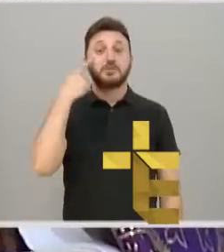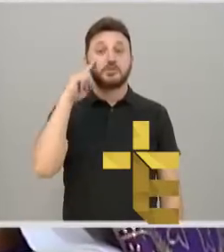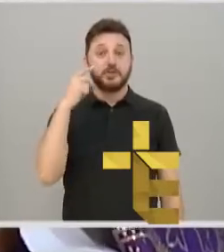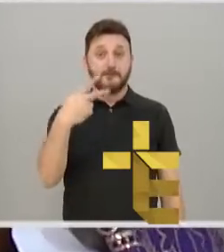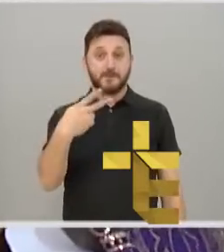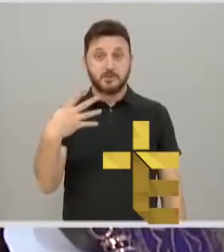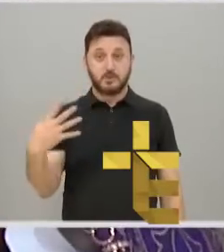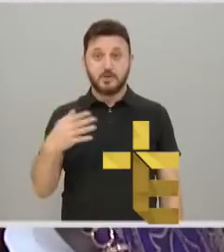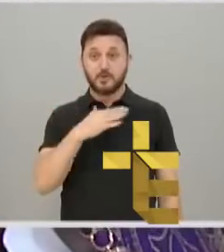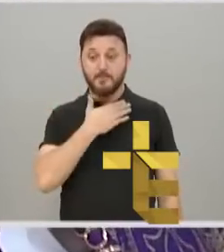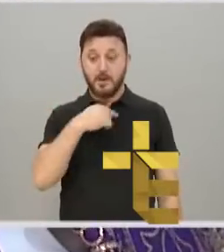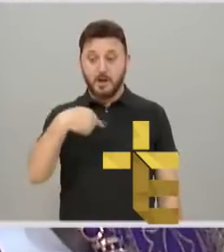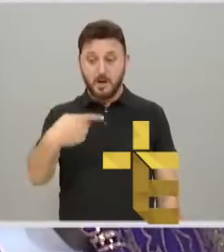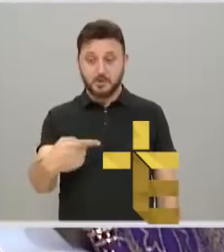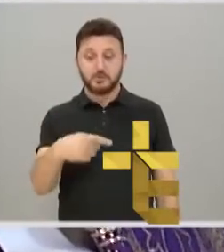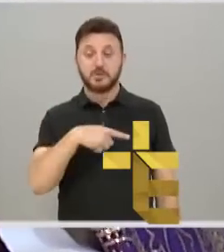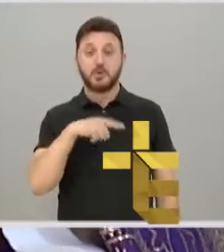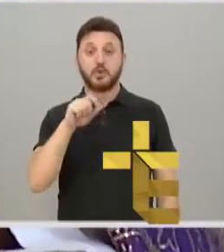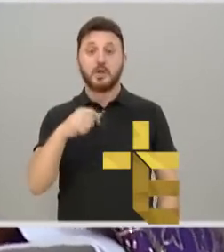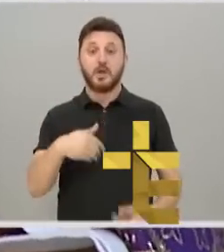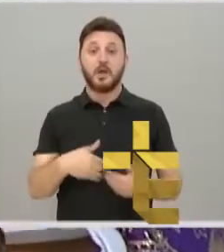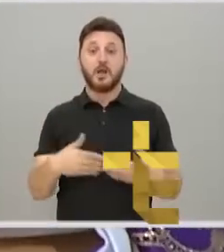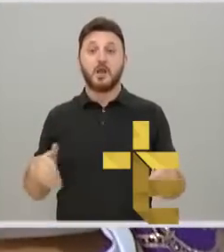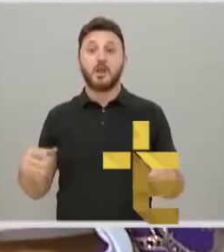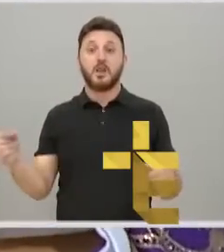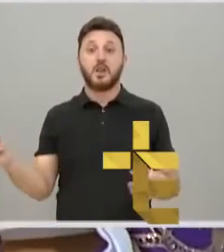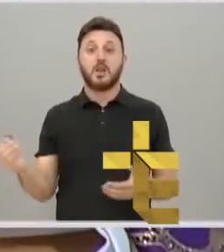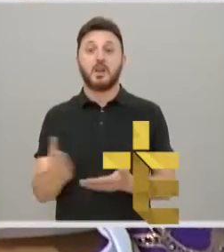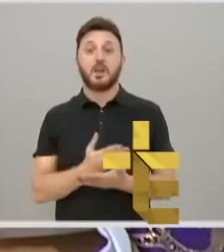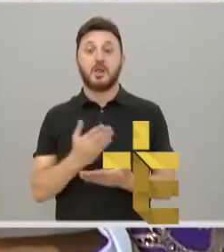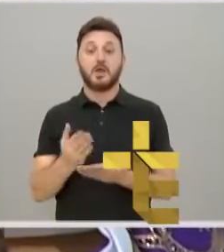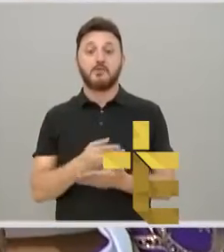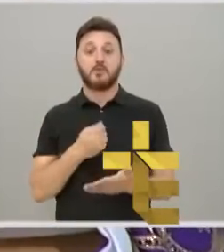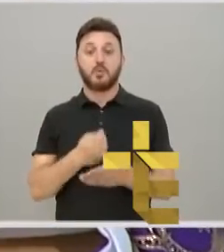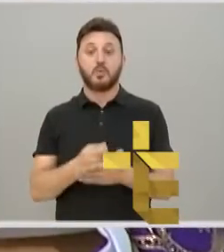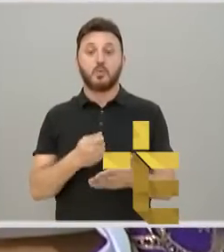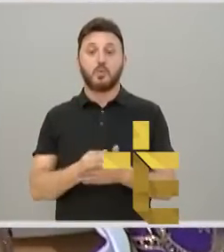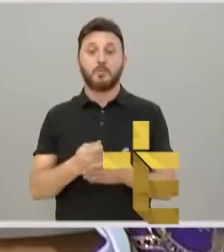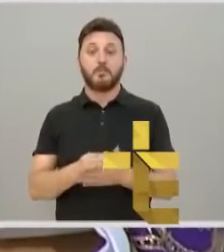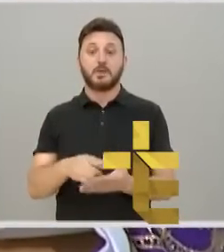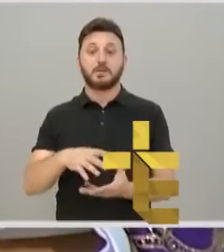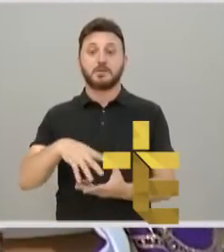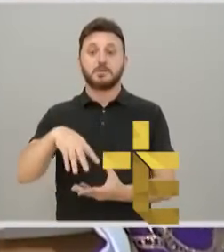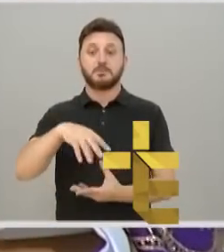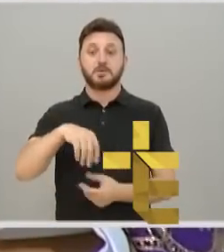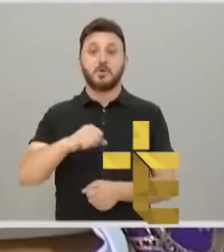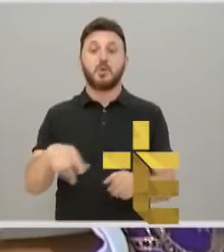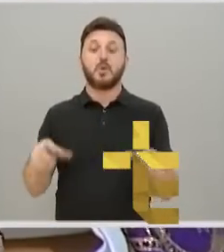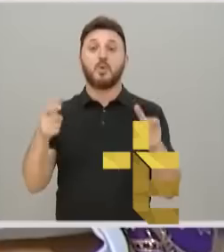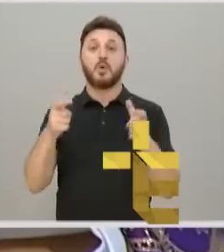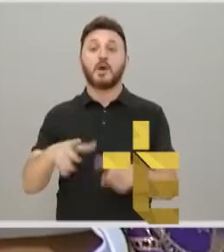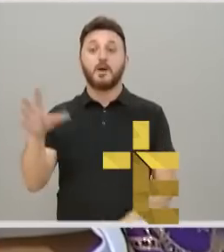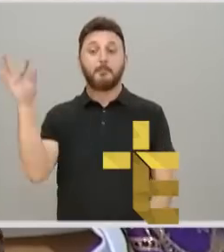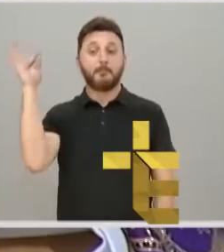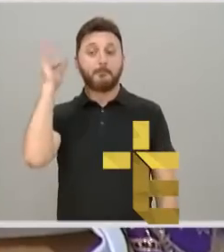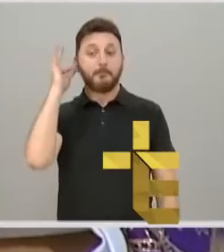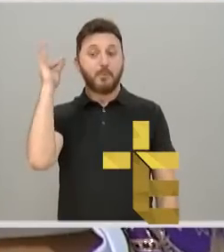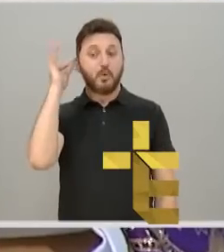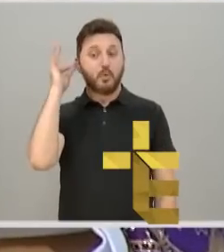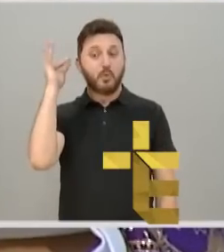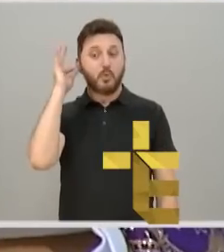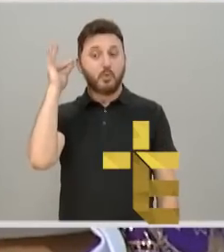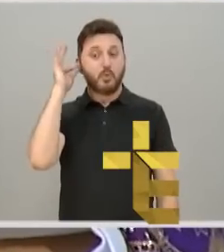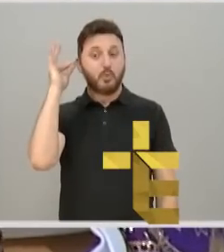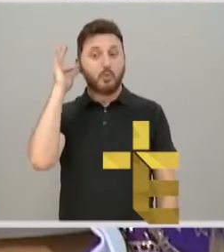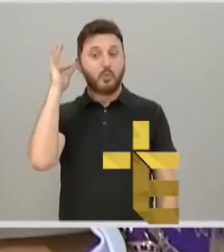março, eu estarei fazendo o lançamento do livro Combate Espiritual em Ponta Grossa,